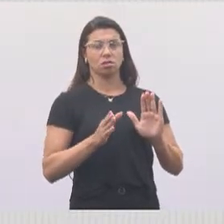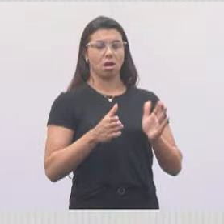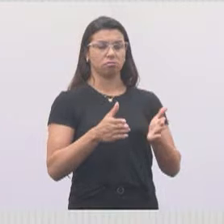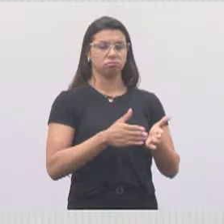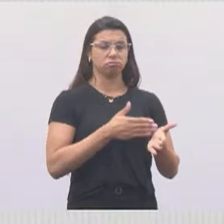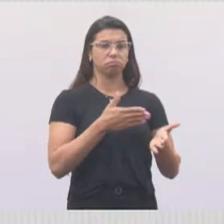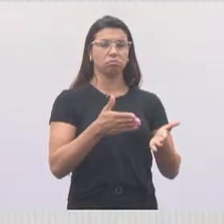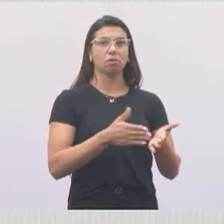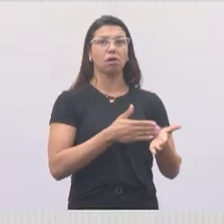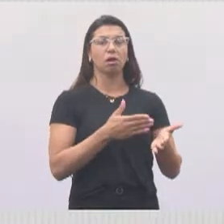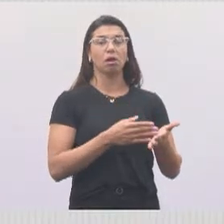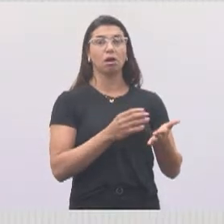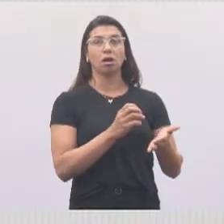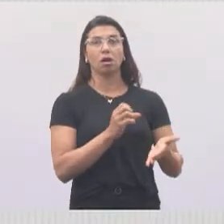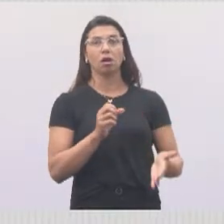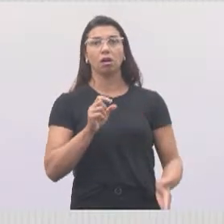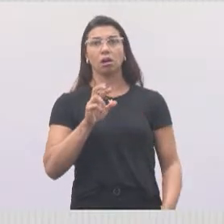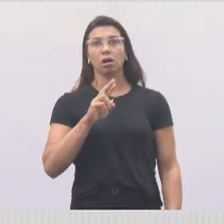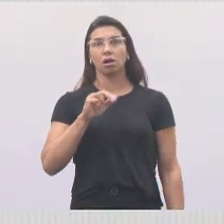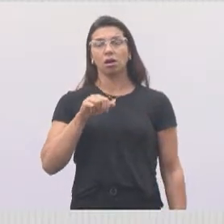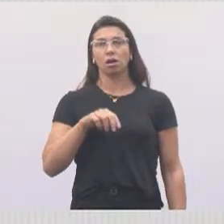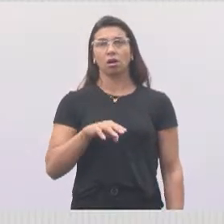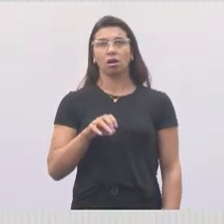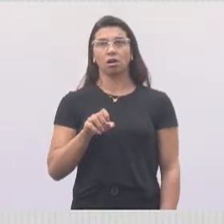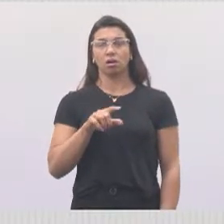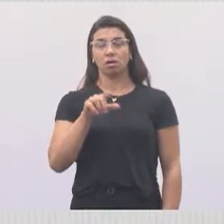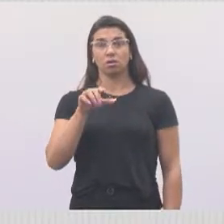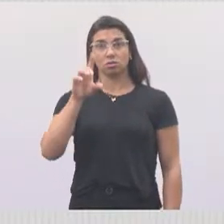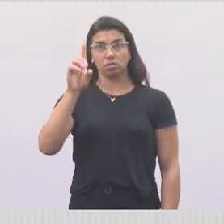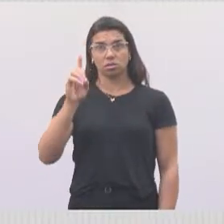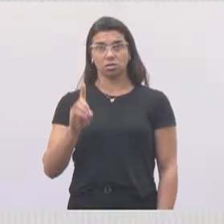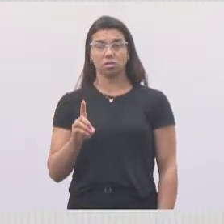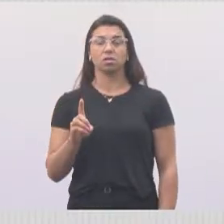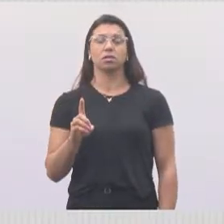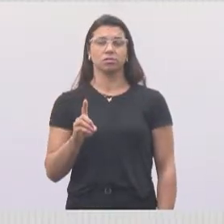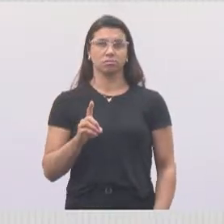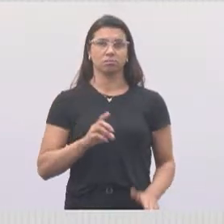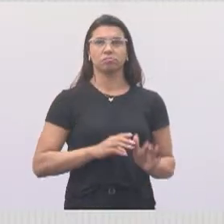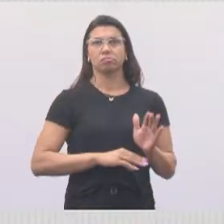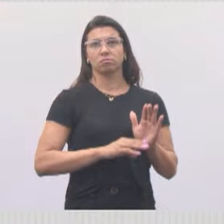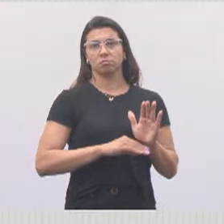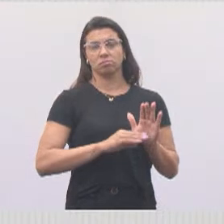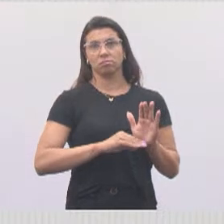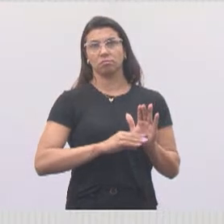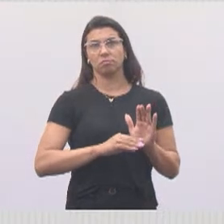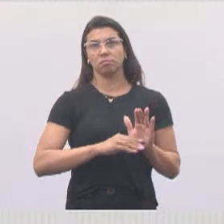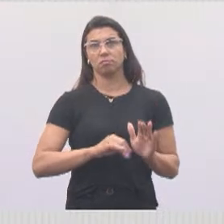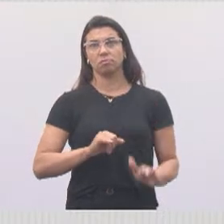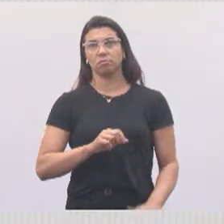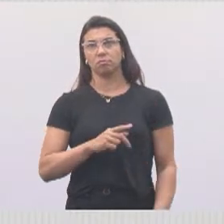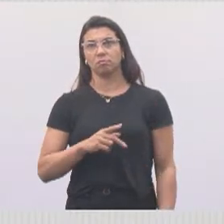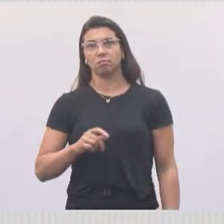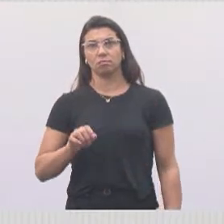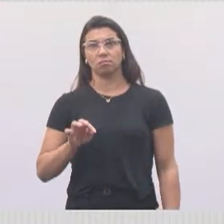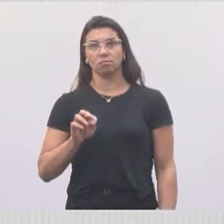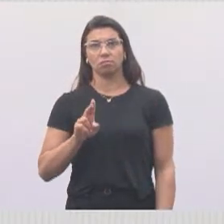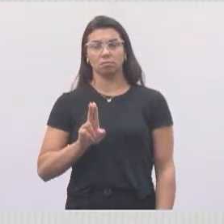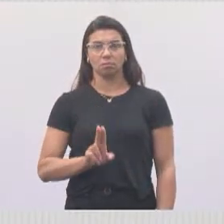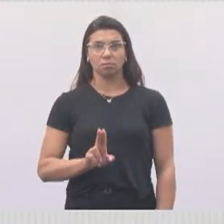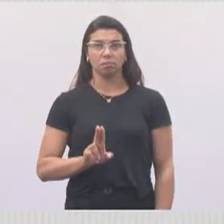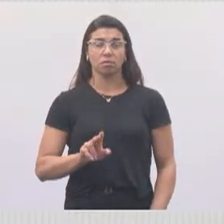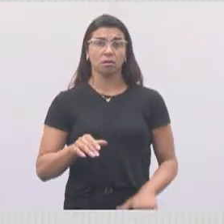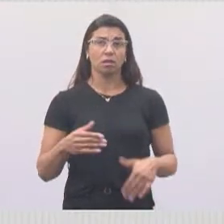forma e o direito de quem tem de se isentar do IPTU, tá bom?